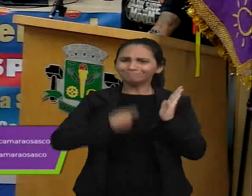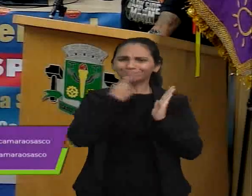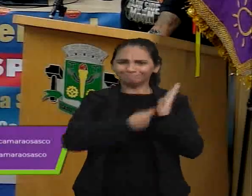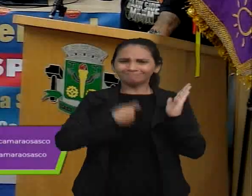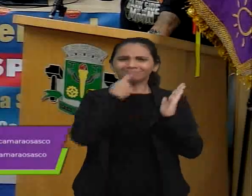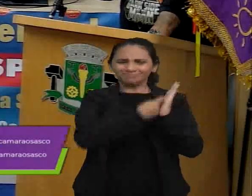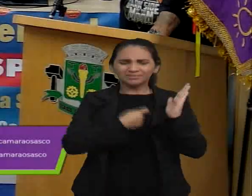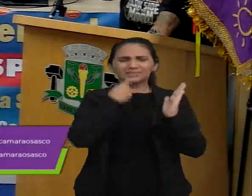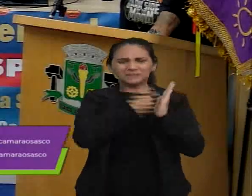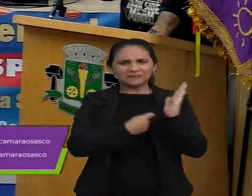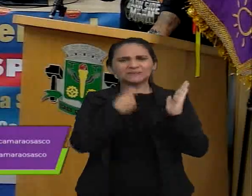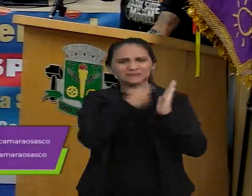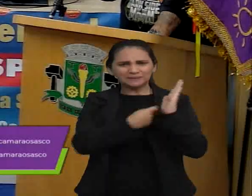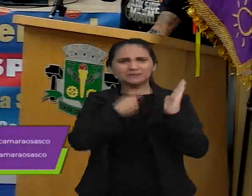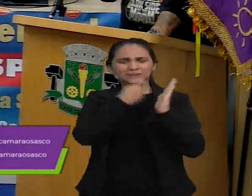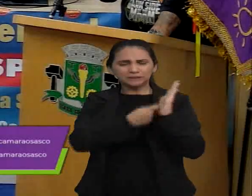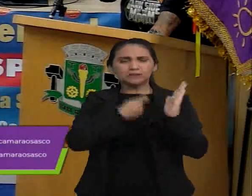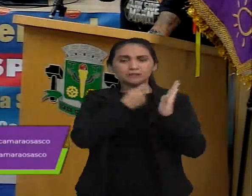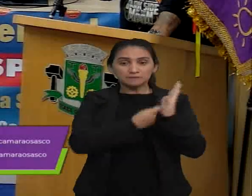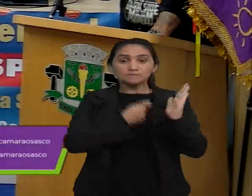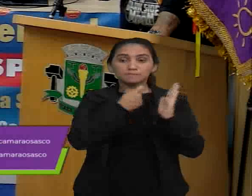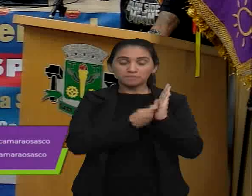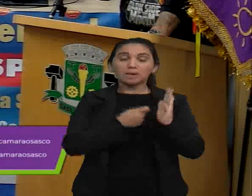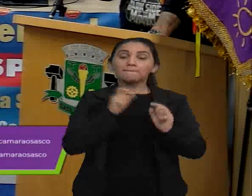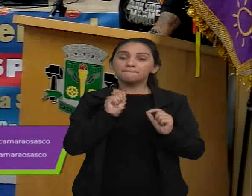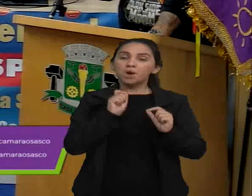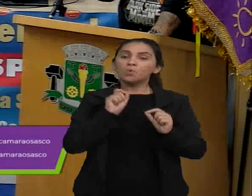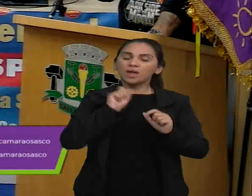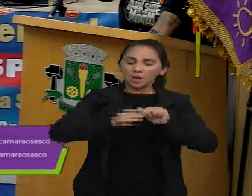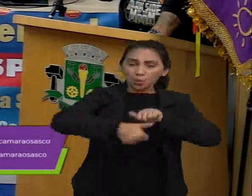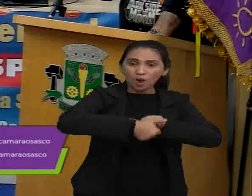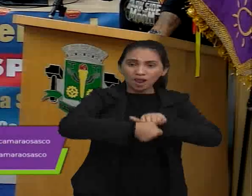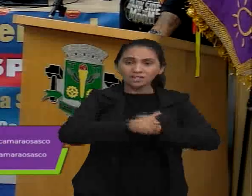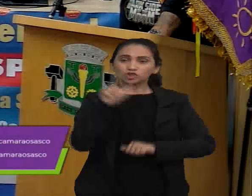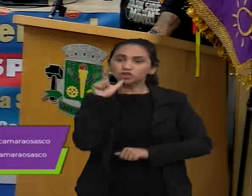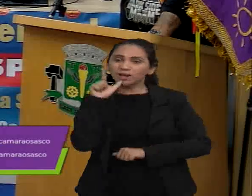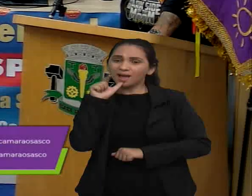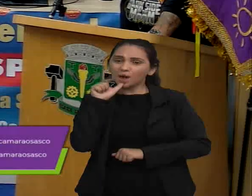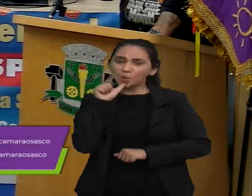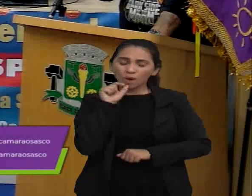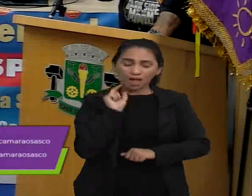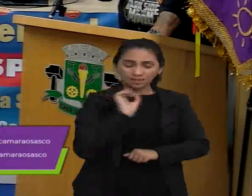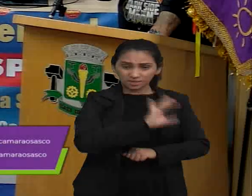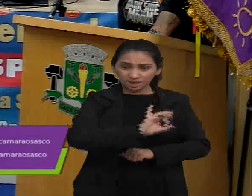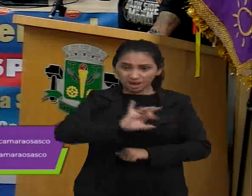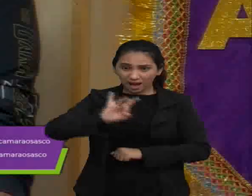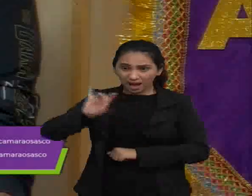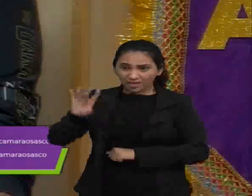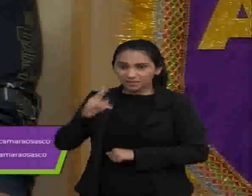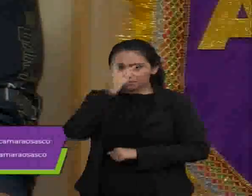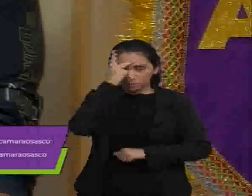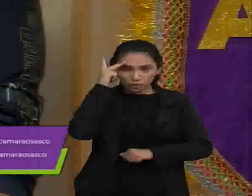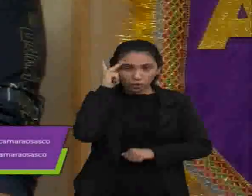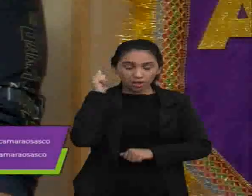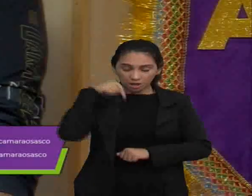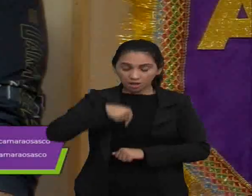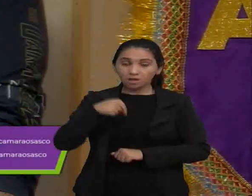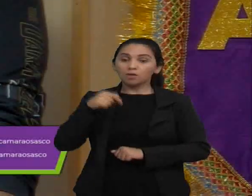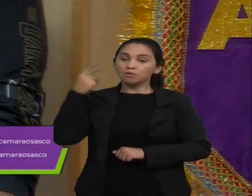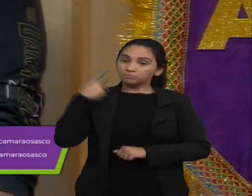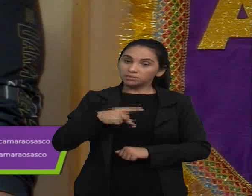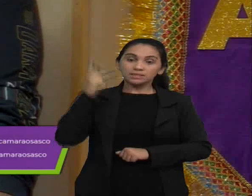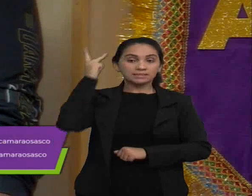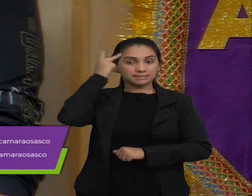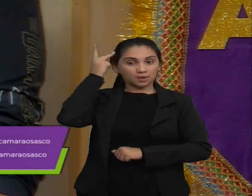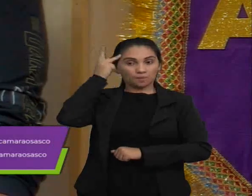favor dessa empresa para que a gente possa levar saneamento de qualidade para as pessoas de toda a nossa região aqui do